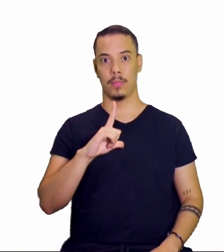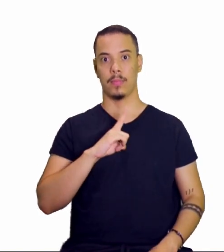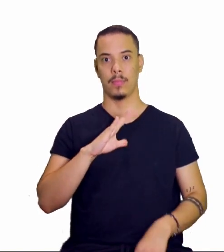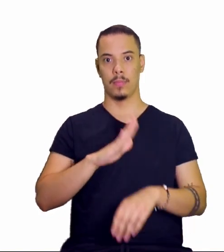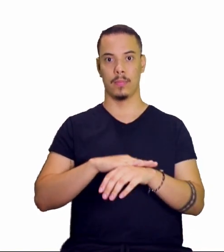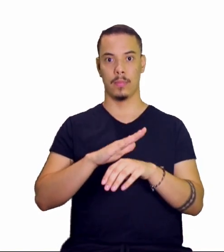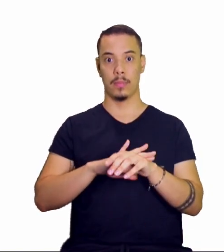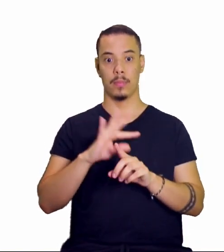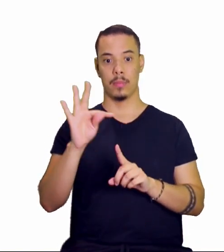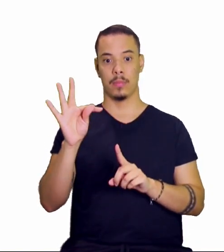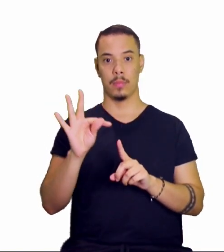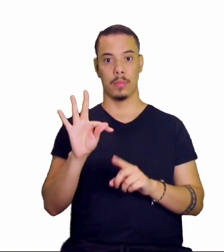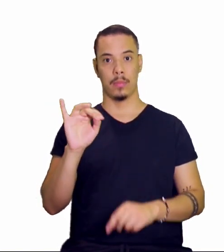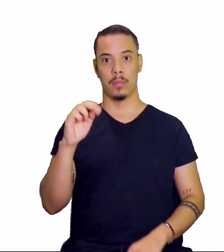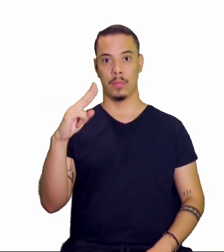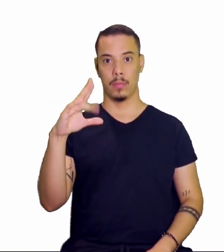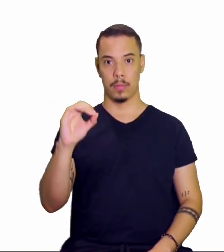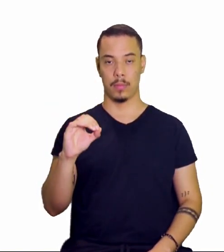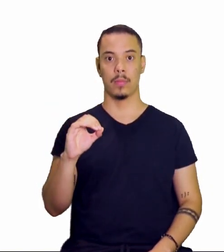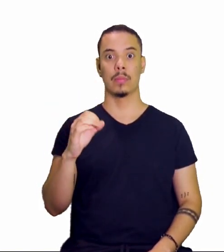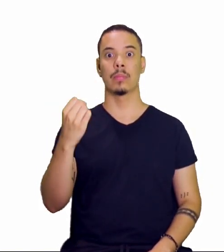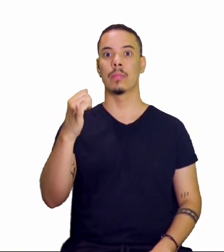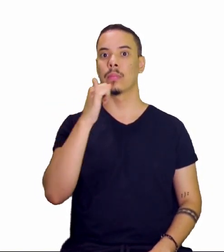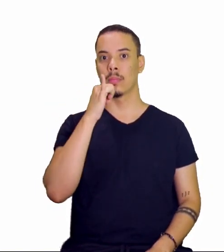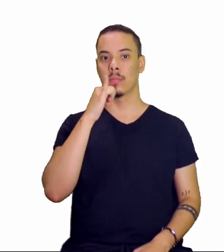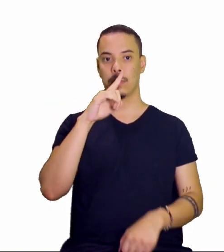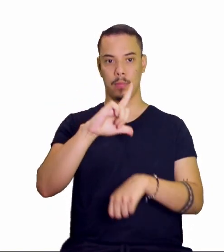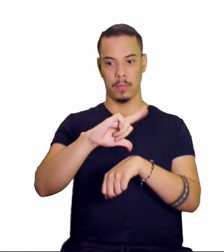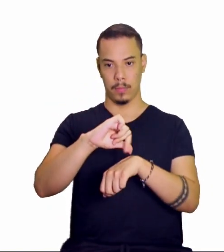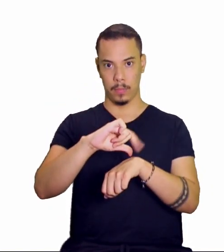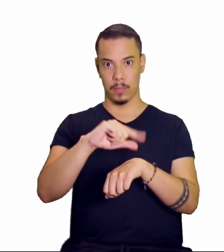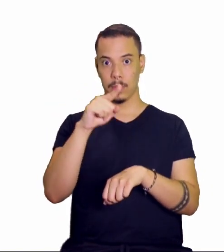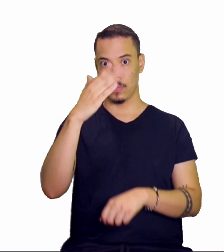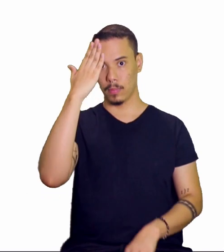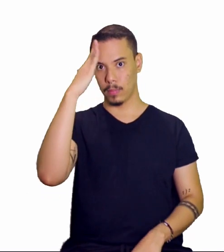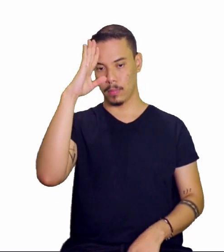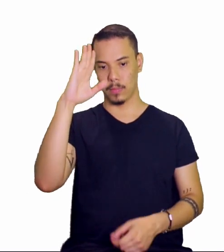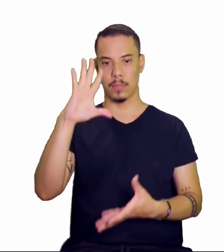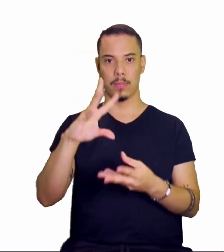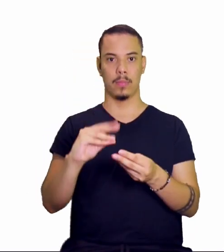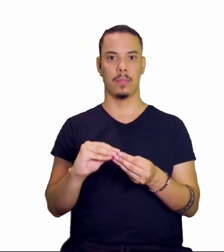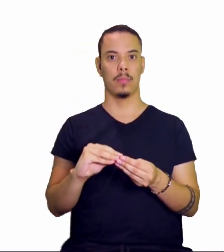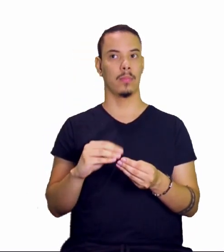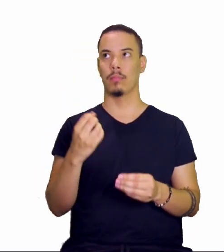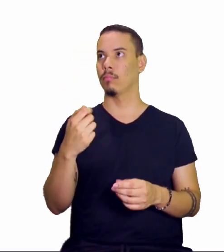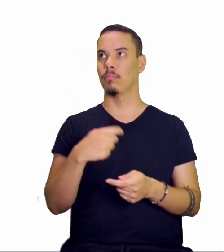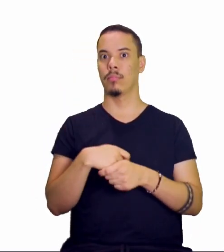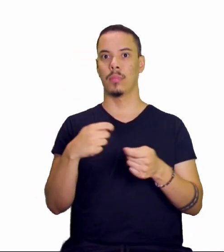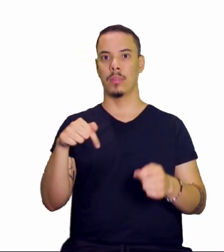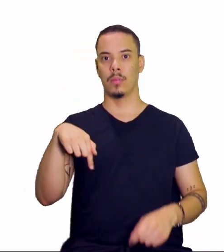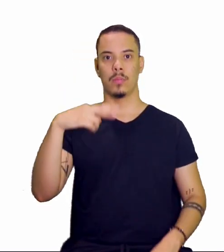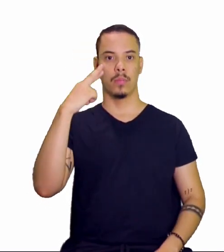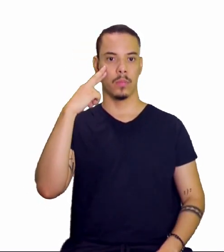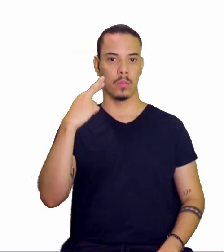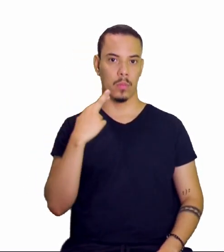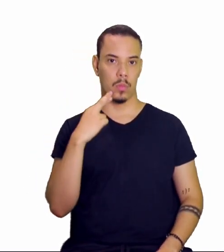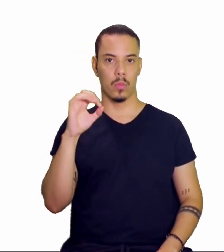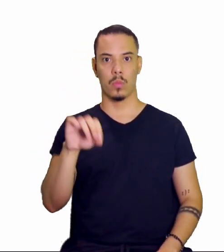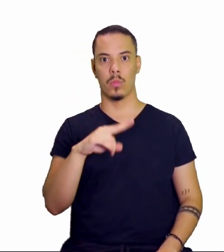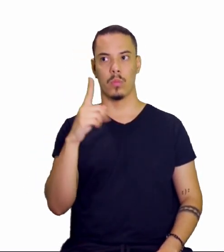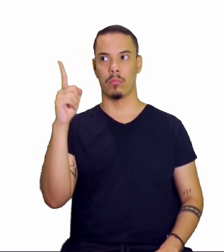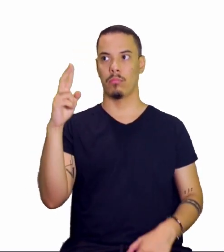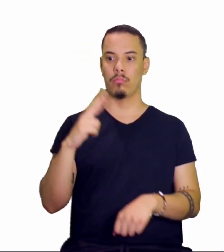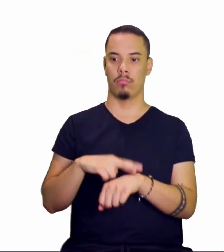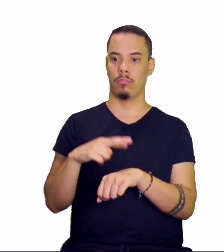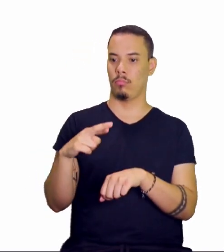uma grandeza escalar. Se eu falar para você 1 hora, você vai entender que é tempo. Não importa se eu esteja aqui em Rondônia, se eu esteja lá em